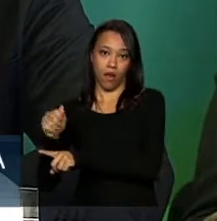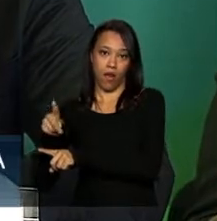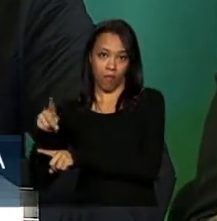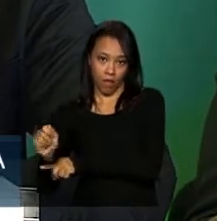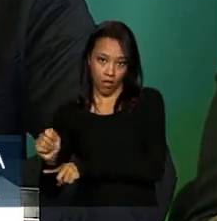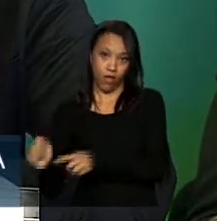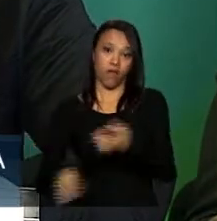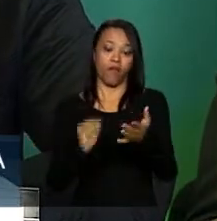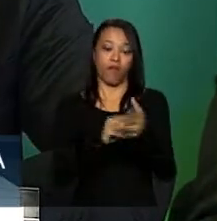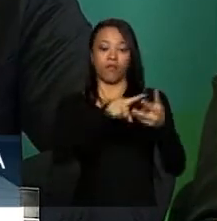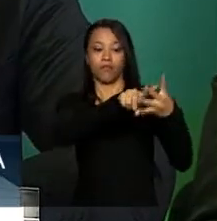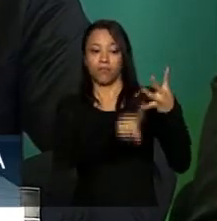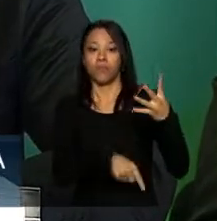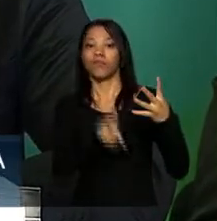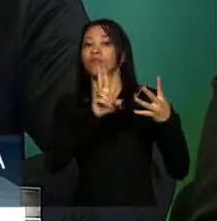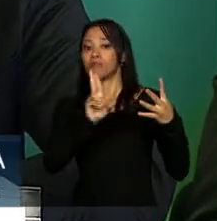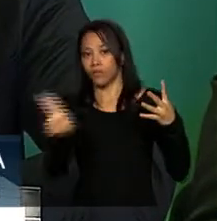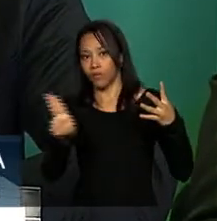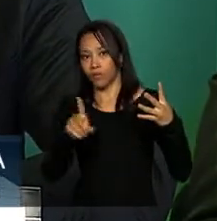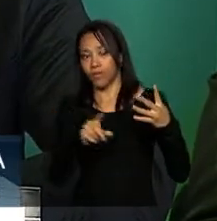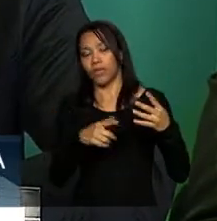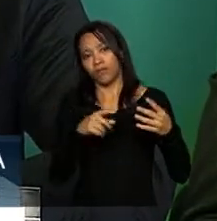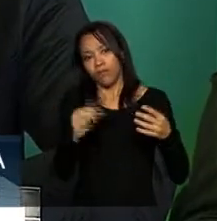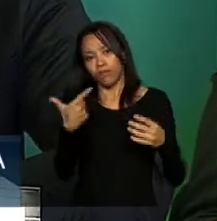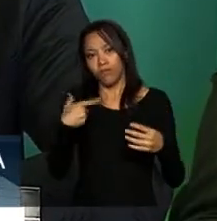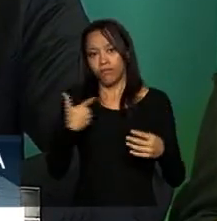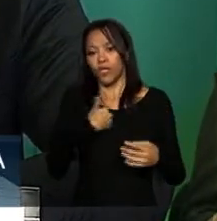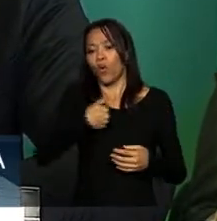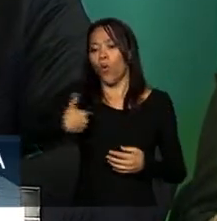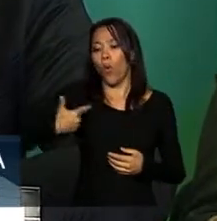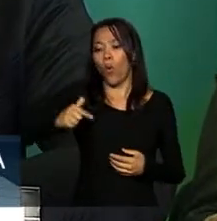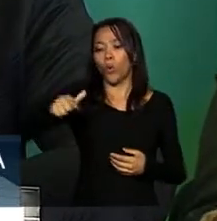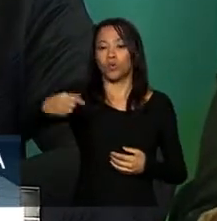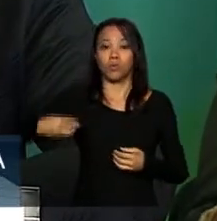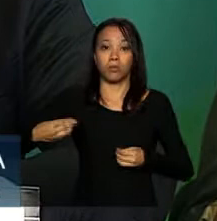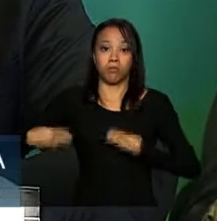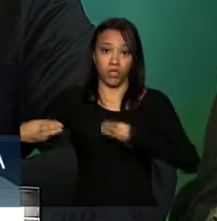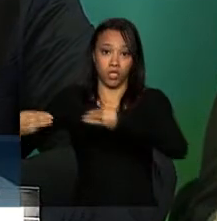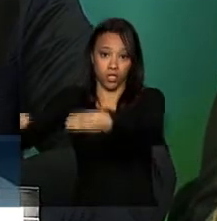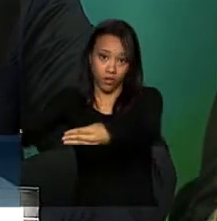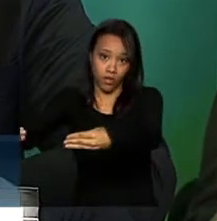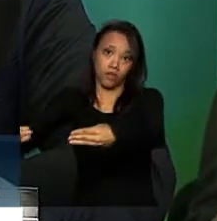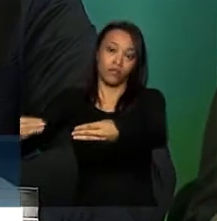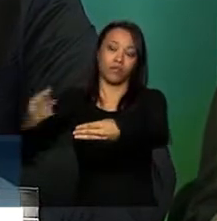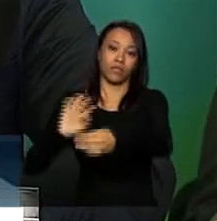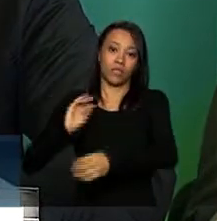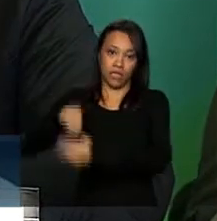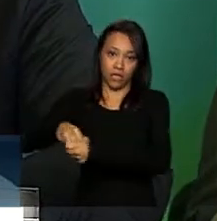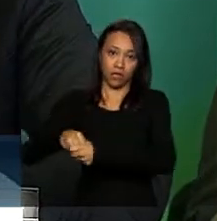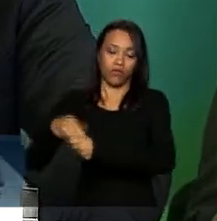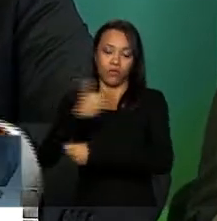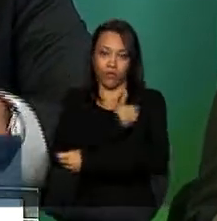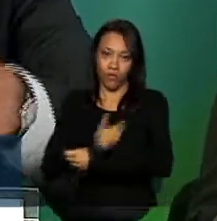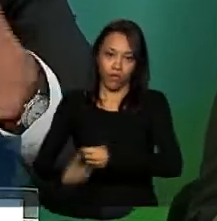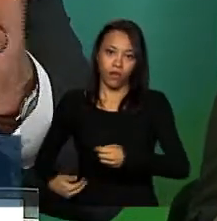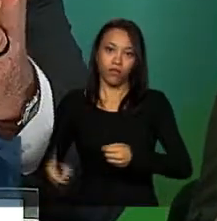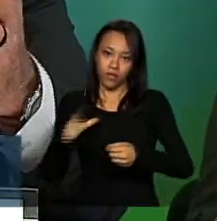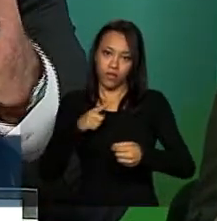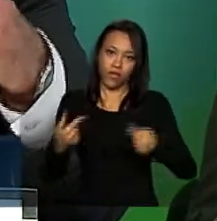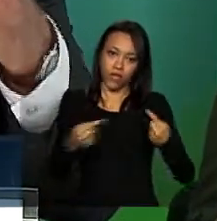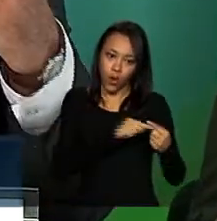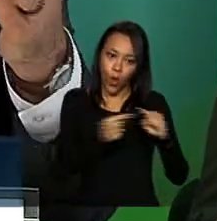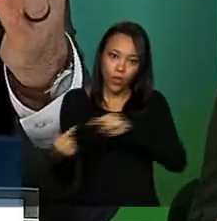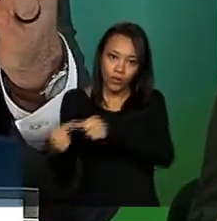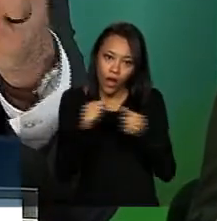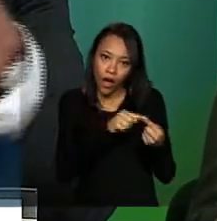presidenta. E é claro que tem outros ministérios que têm uma interface, outros órgãos do governo, têm uma interface conosco. Caso,